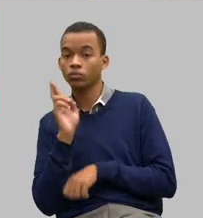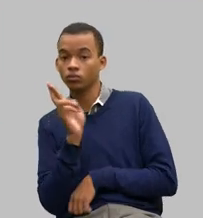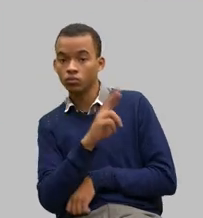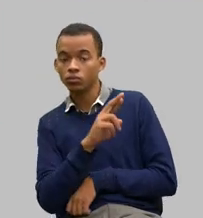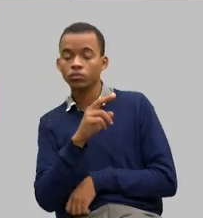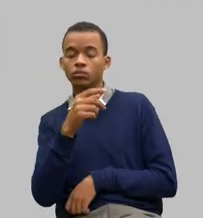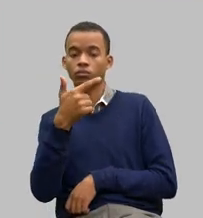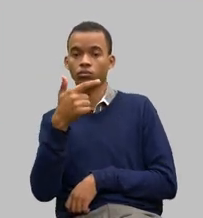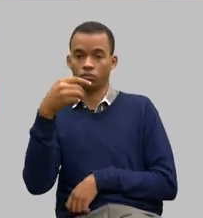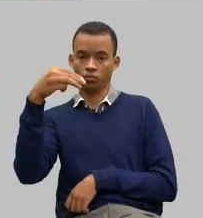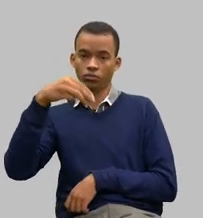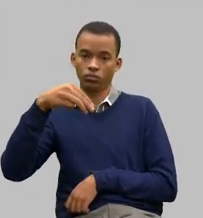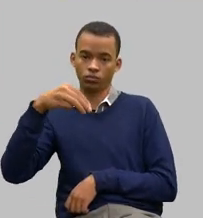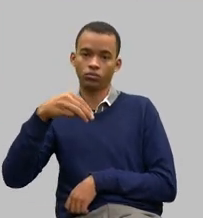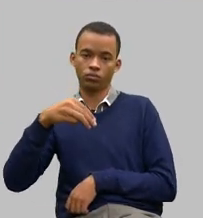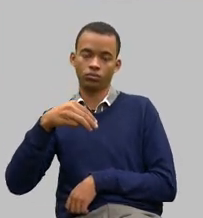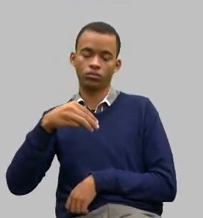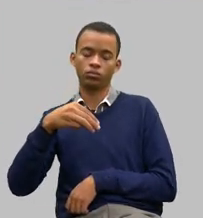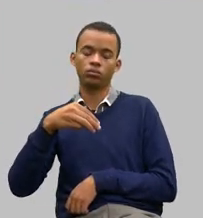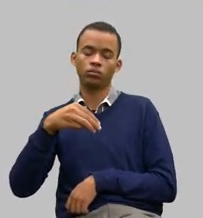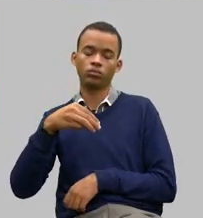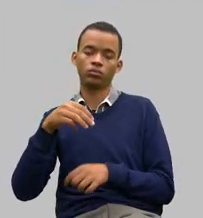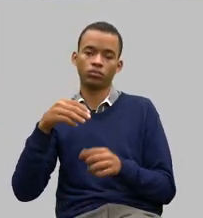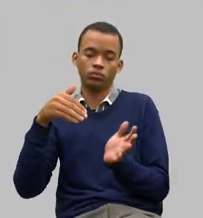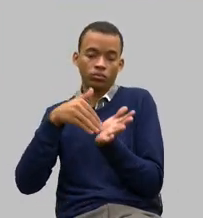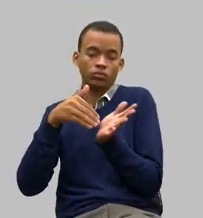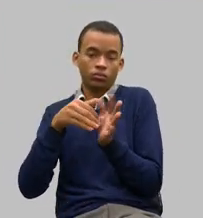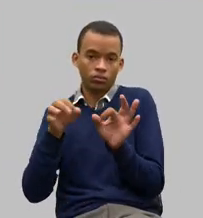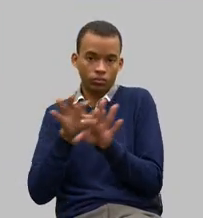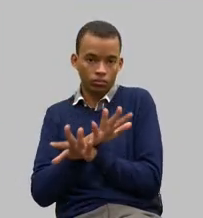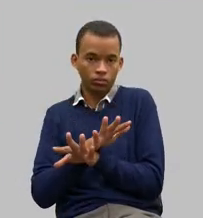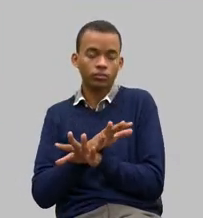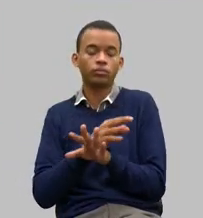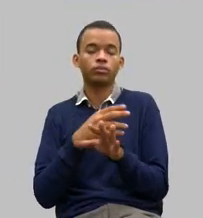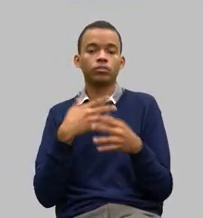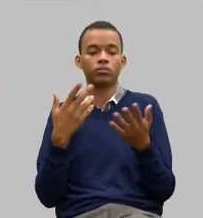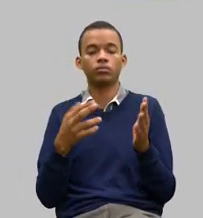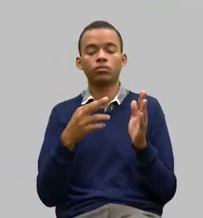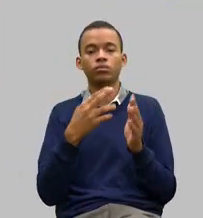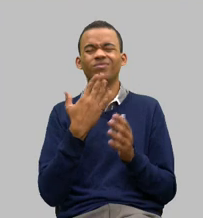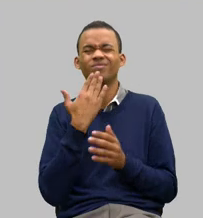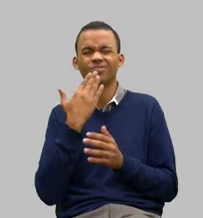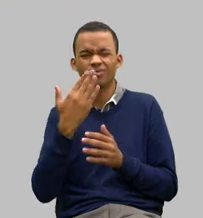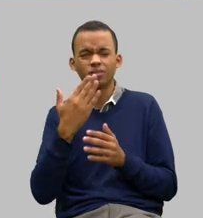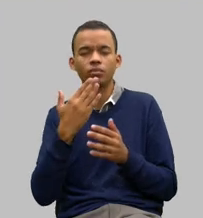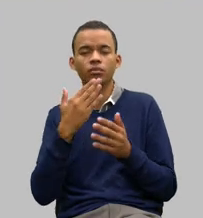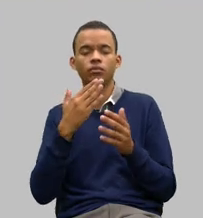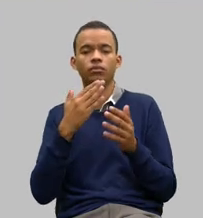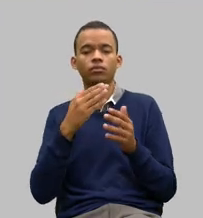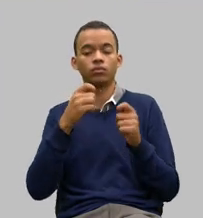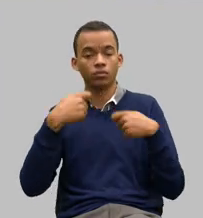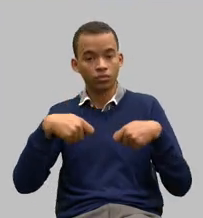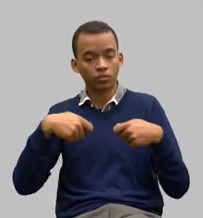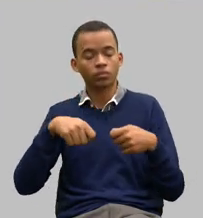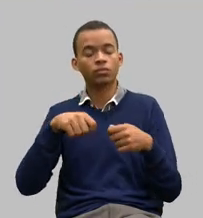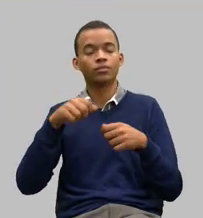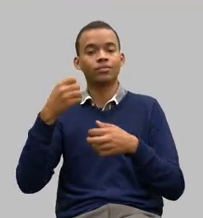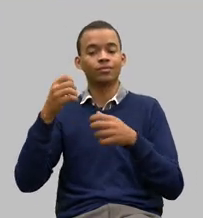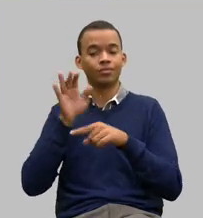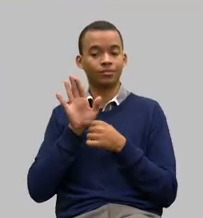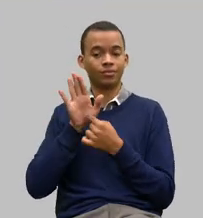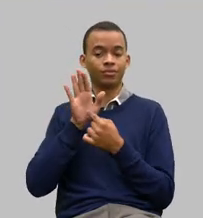para suas considerações finais os requerimentos decorrentes desta reunião deverão ser apresentados na comissão temática